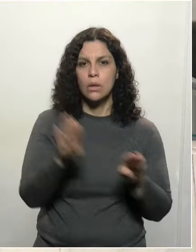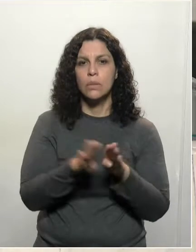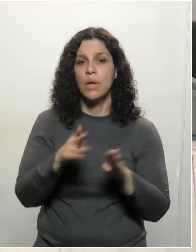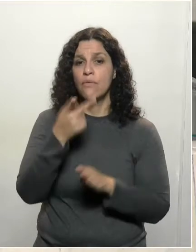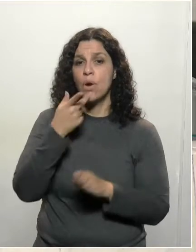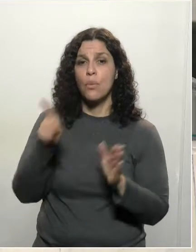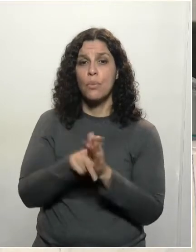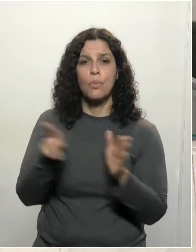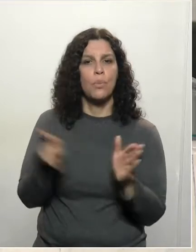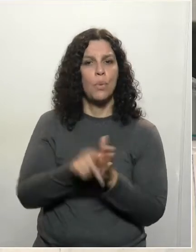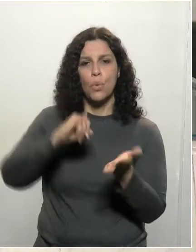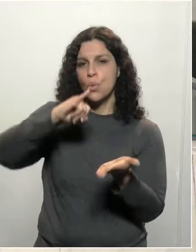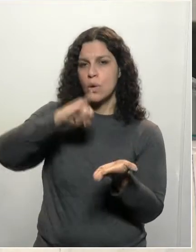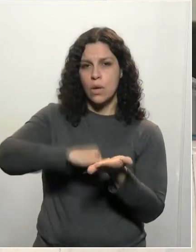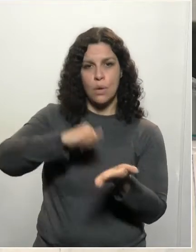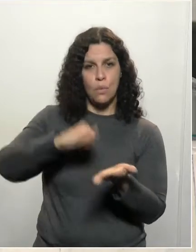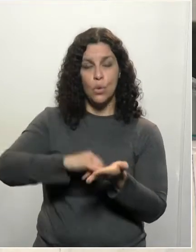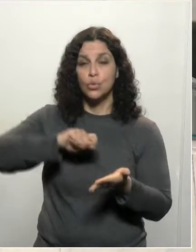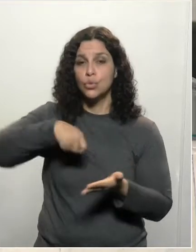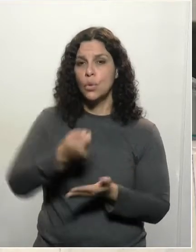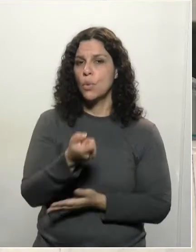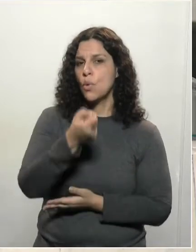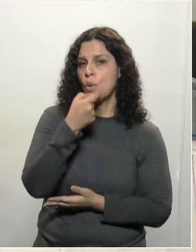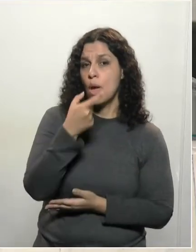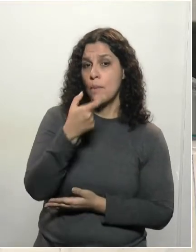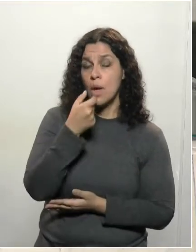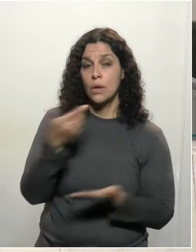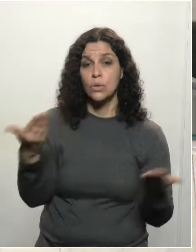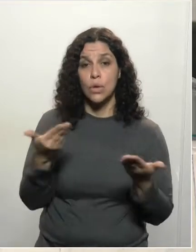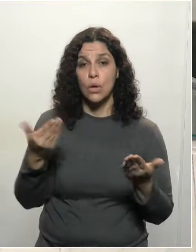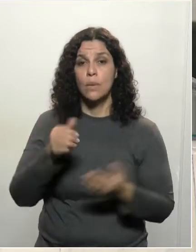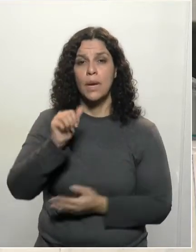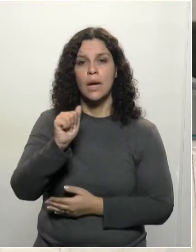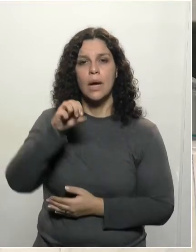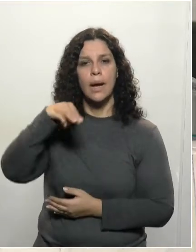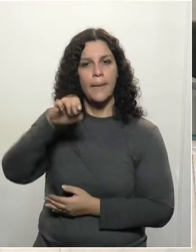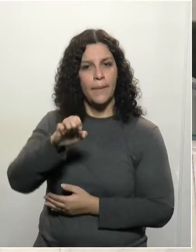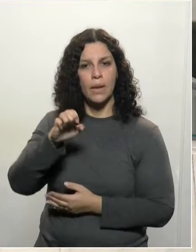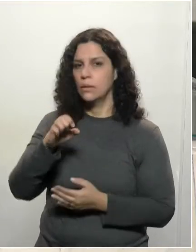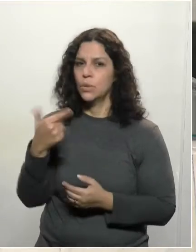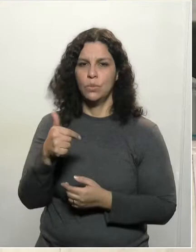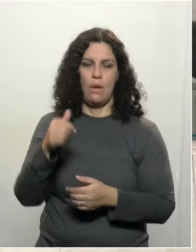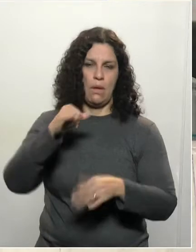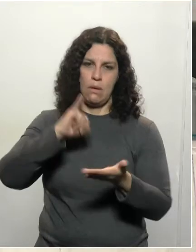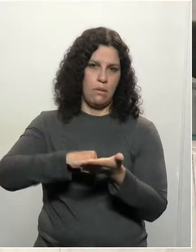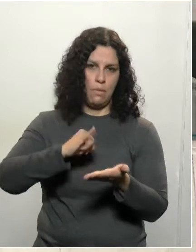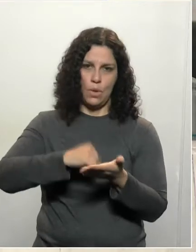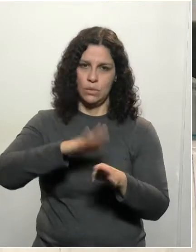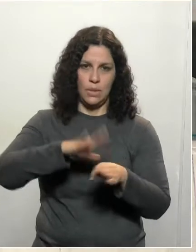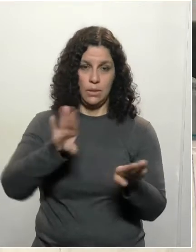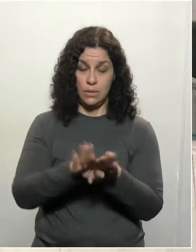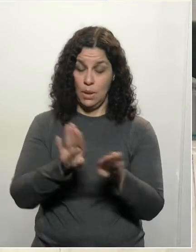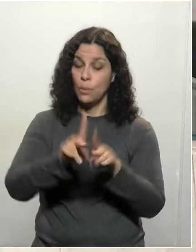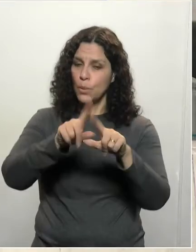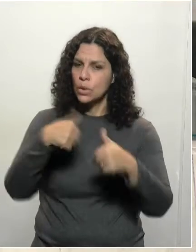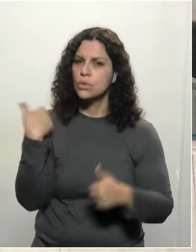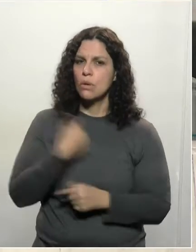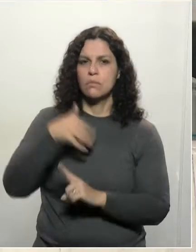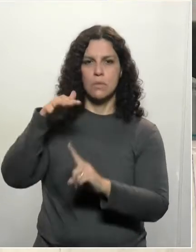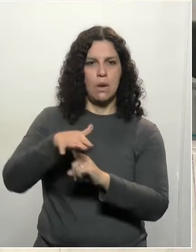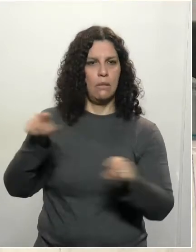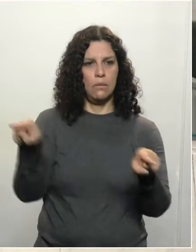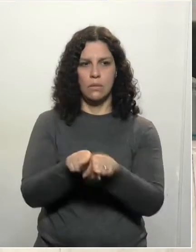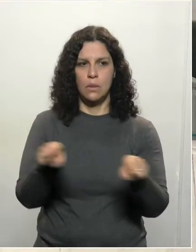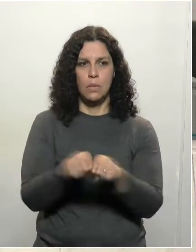zera o imposto sobre o medicamento para AME. Portanto, com certeza, nós faremos também